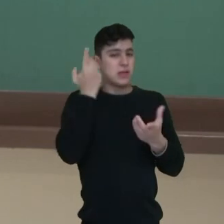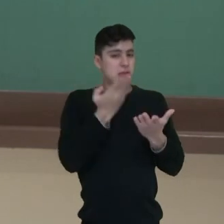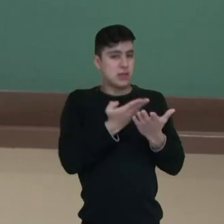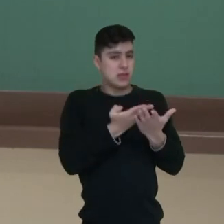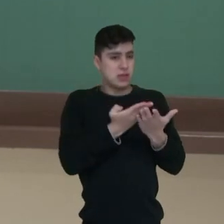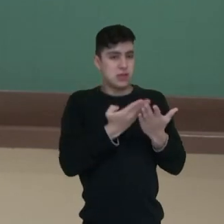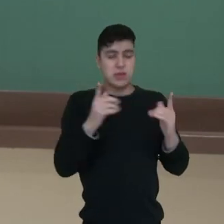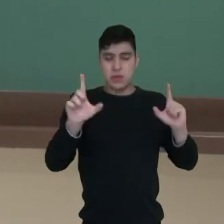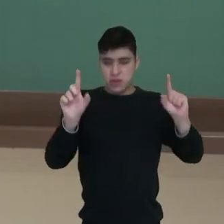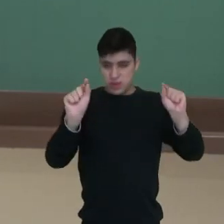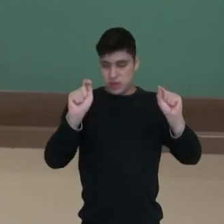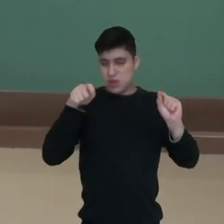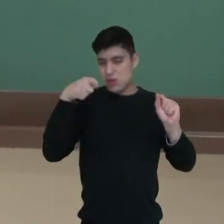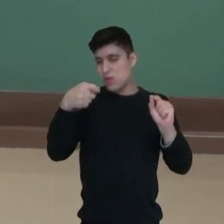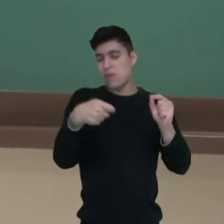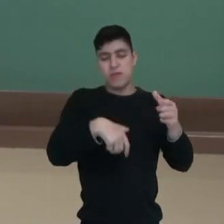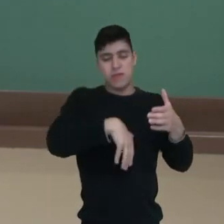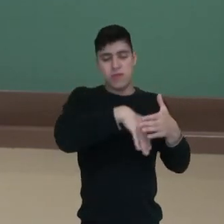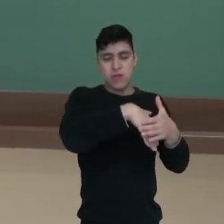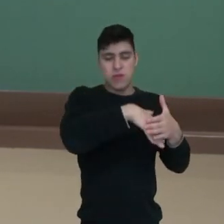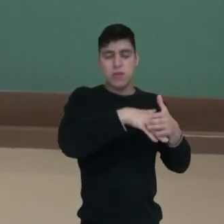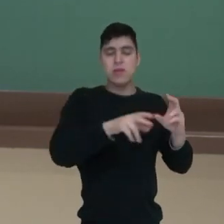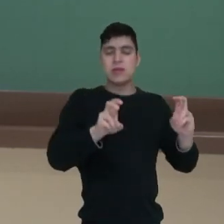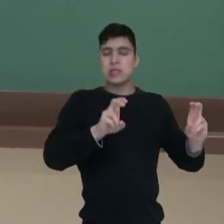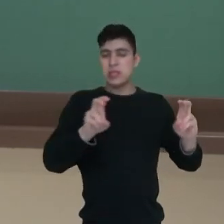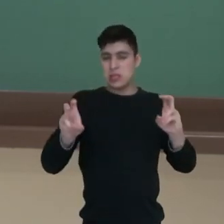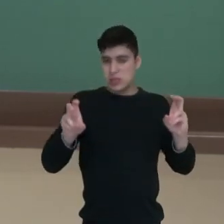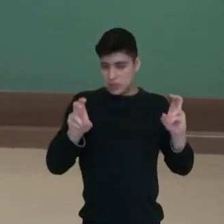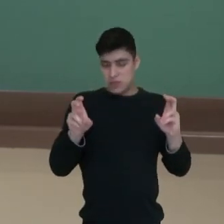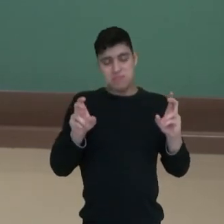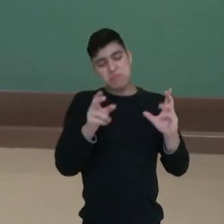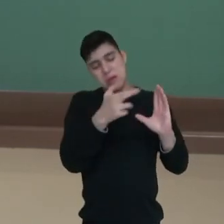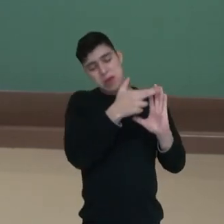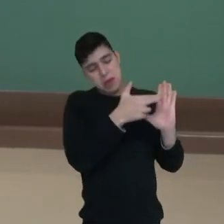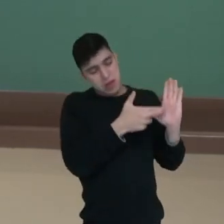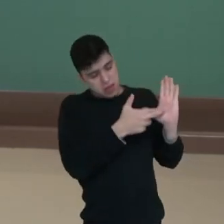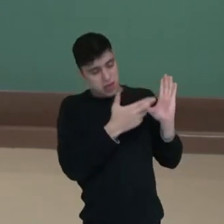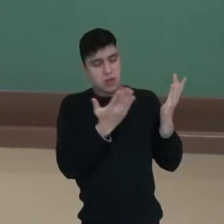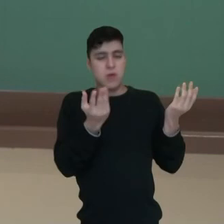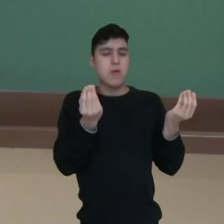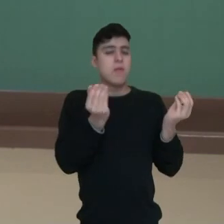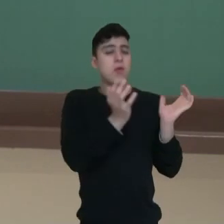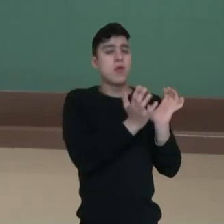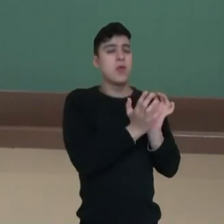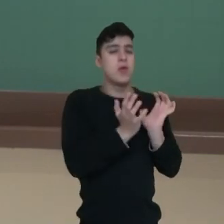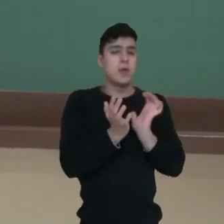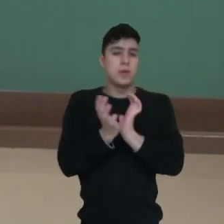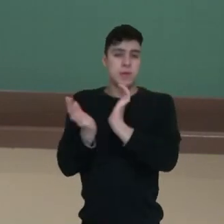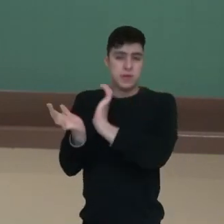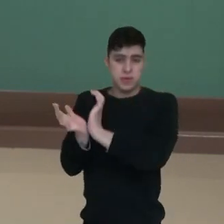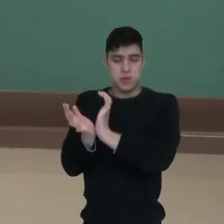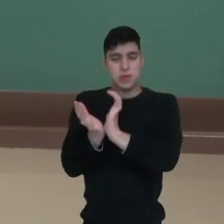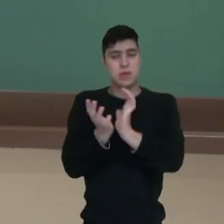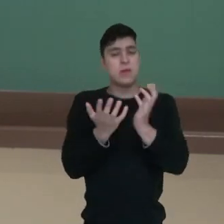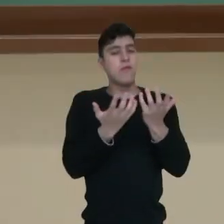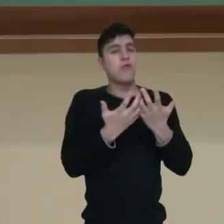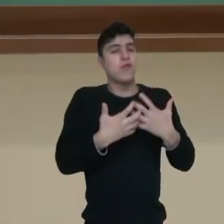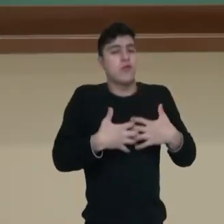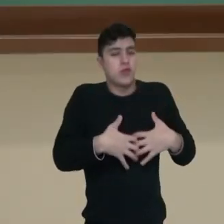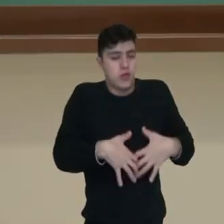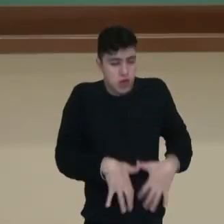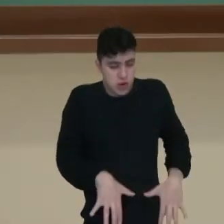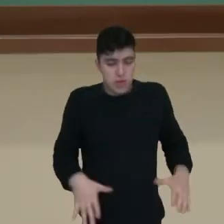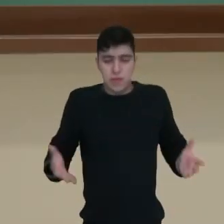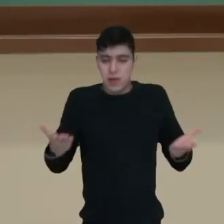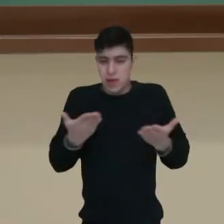nós estudamos sobre o que é o futebol de 5, suas regras, classificação, funcionários. Então na